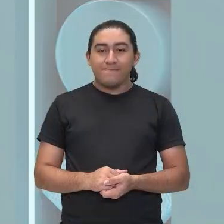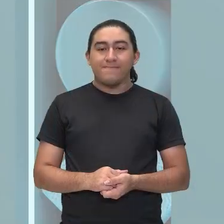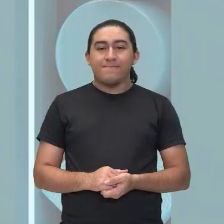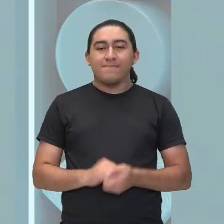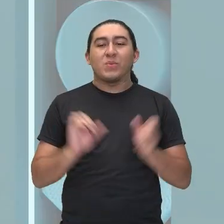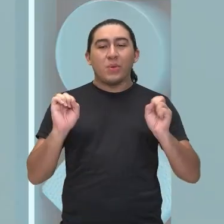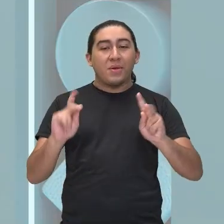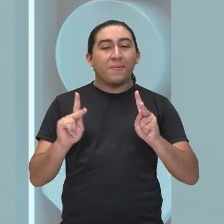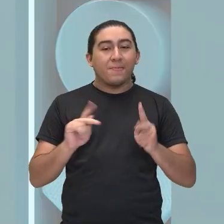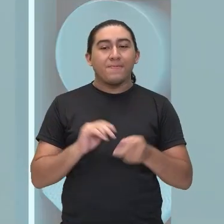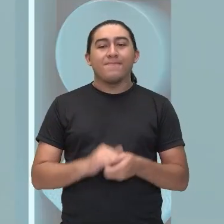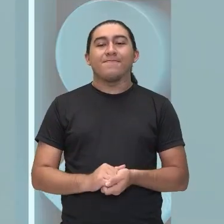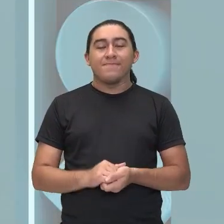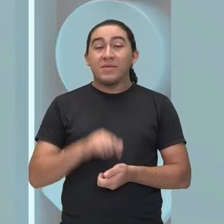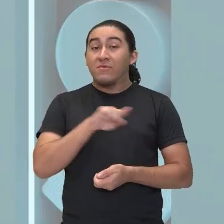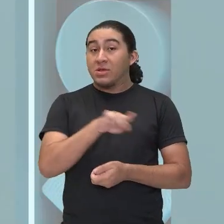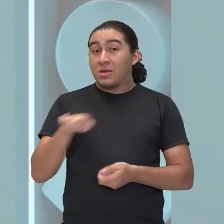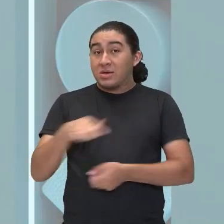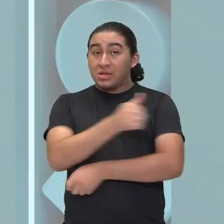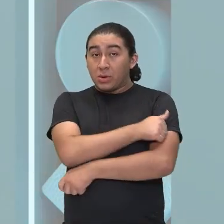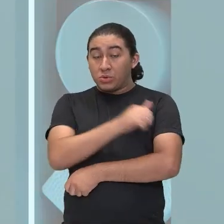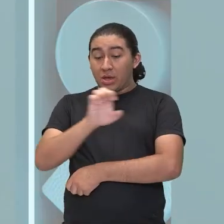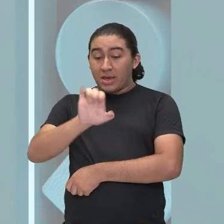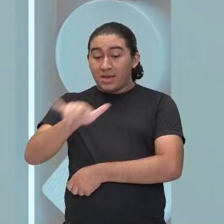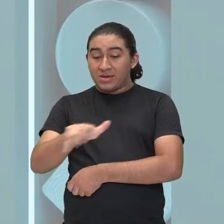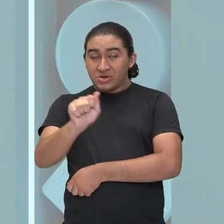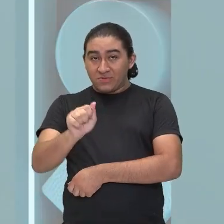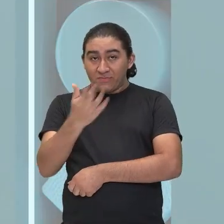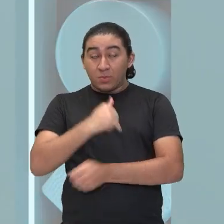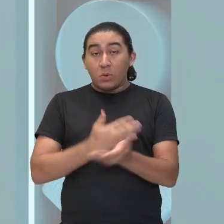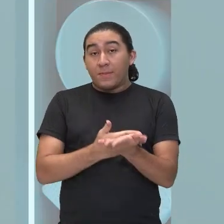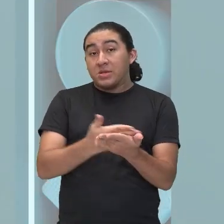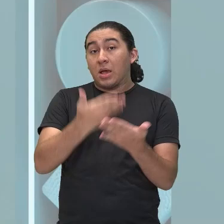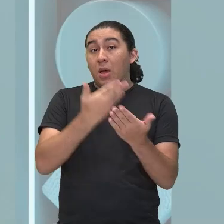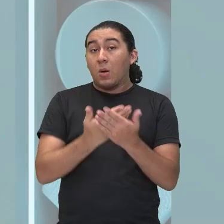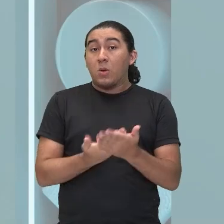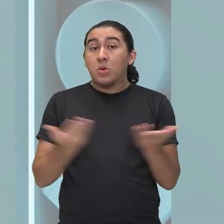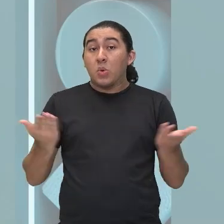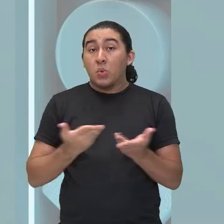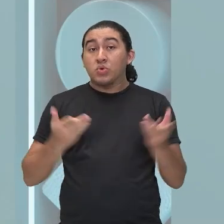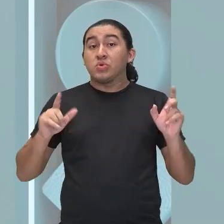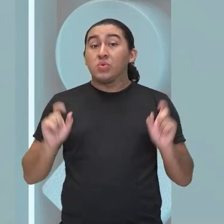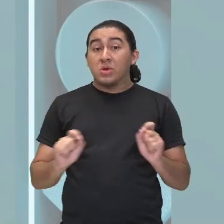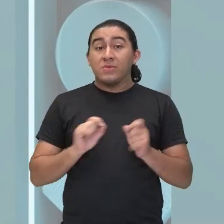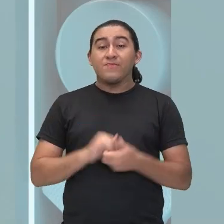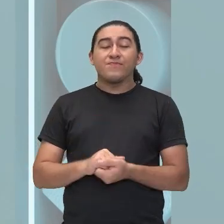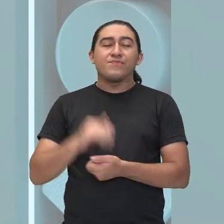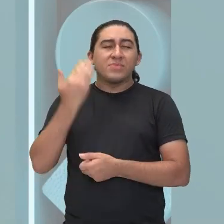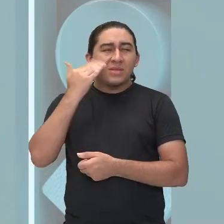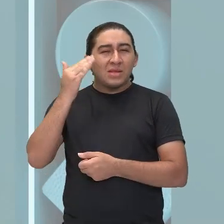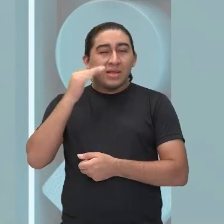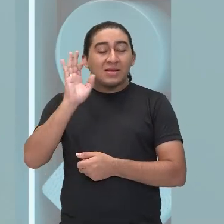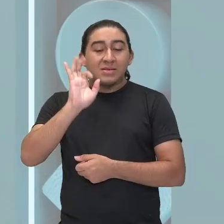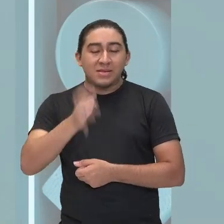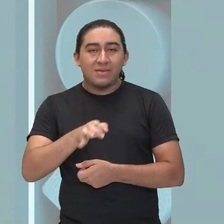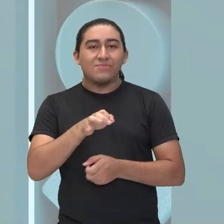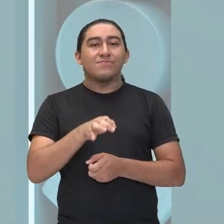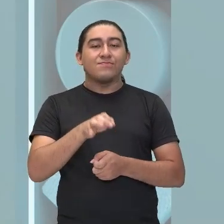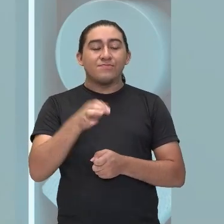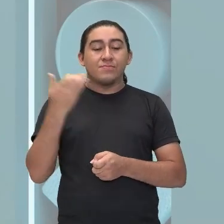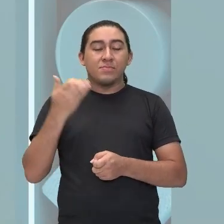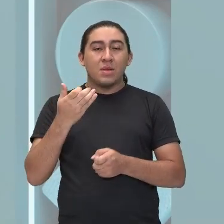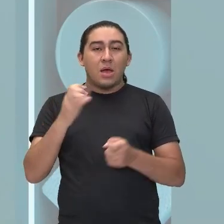Muito bem, pessoal da EJA, vamos iniciar esta aula tendo em mente que vamos trabalhar